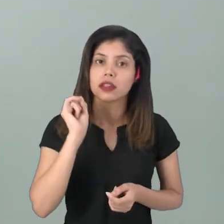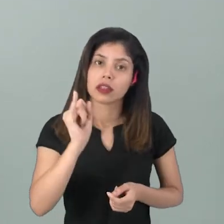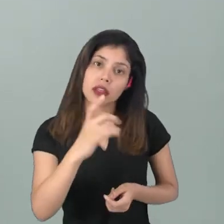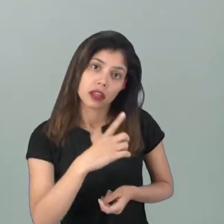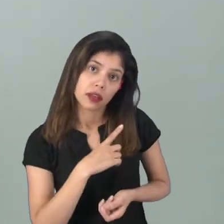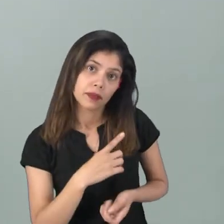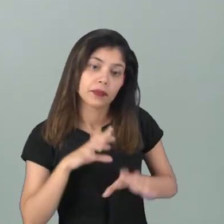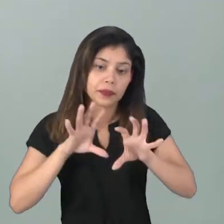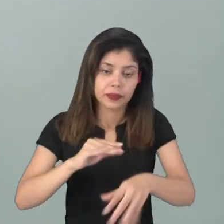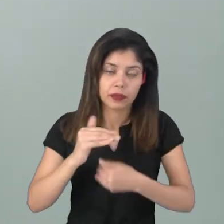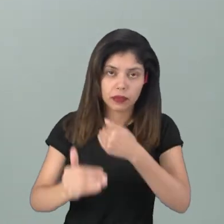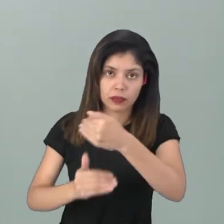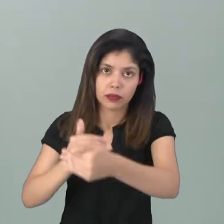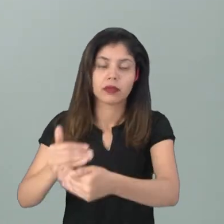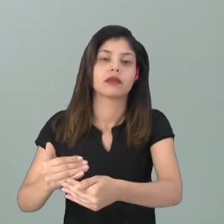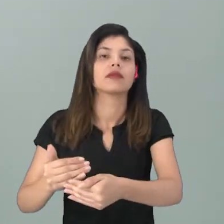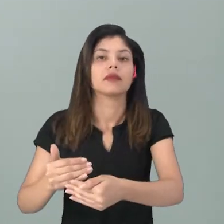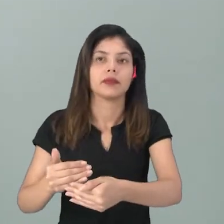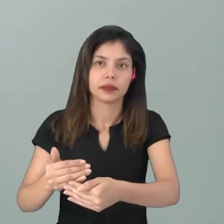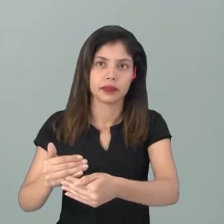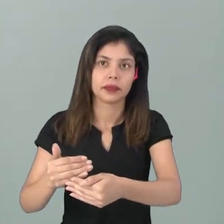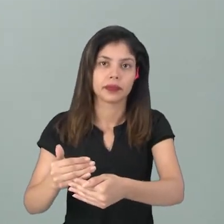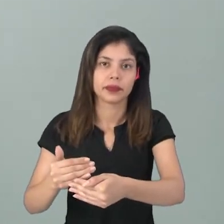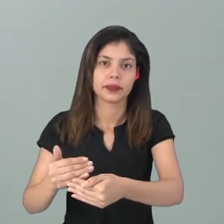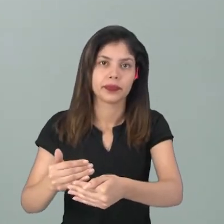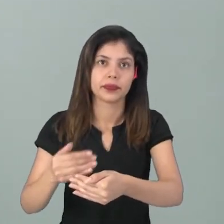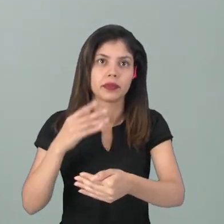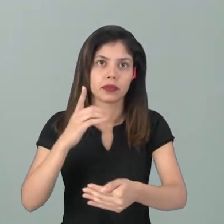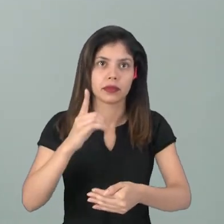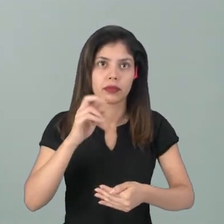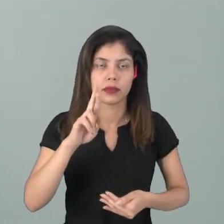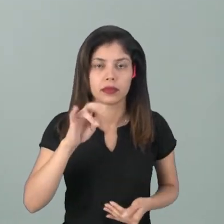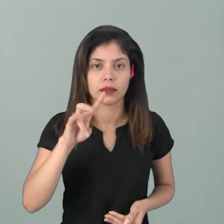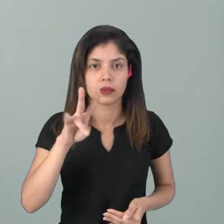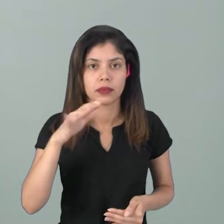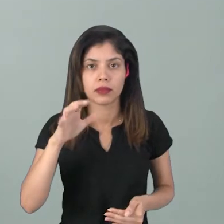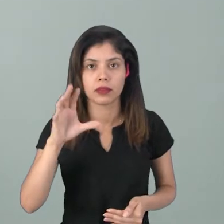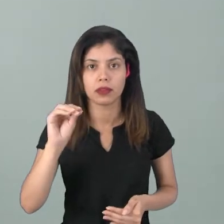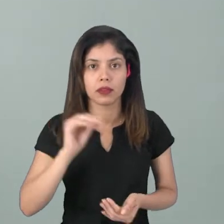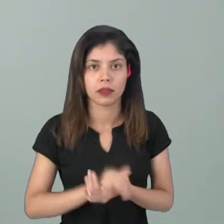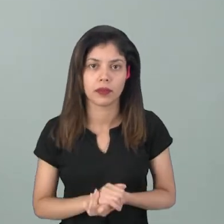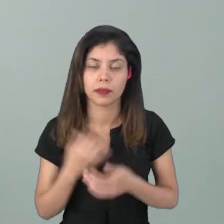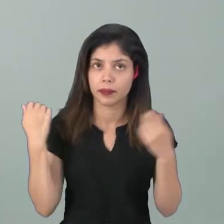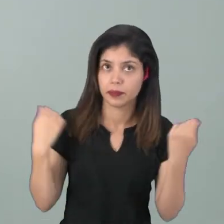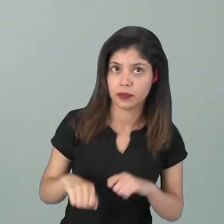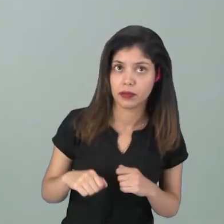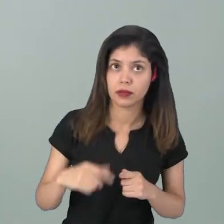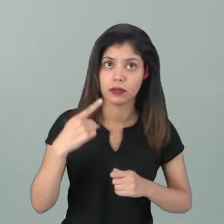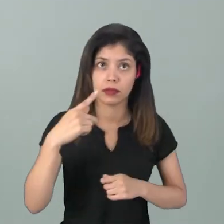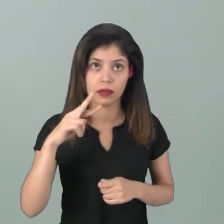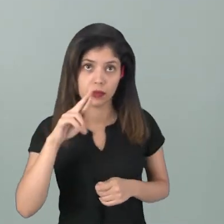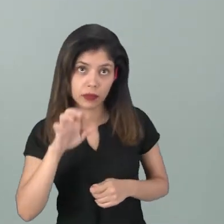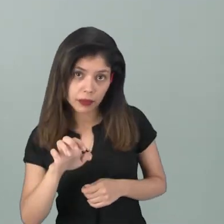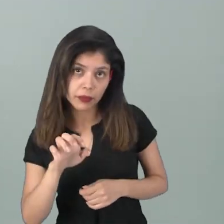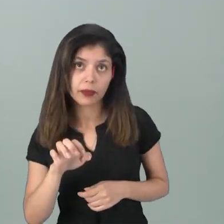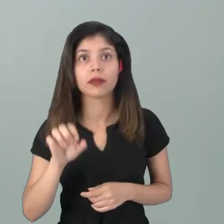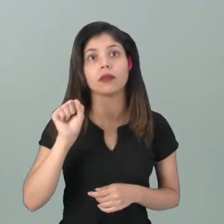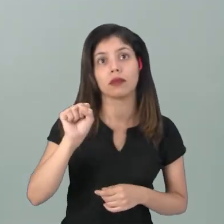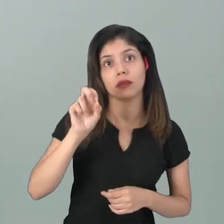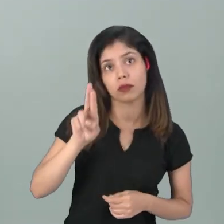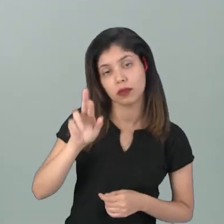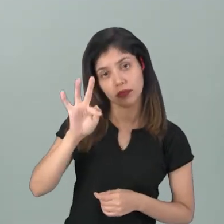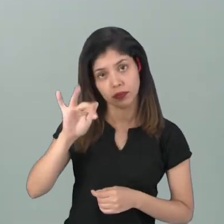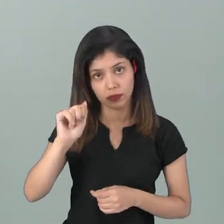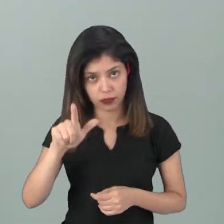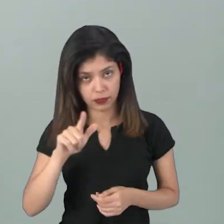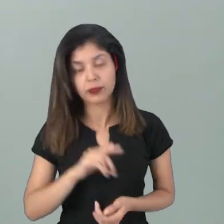existir, esse processo simultâneo é uma derivação parasintética, porque ela precisa do prefixo e do sufixo para existir a